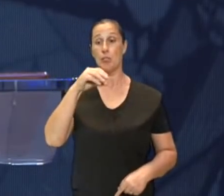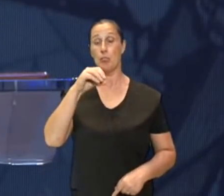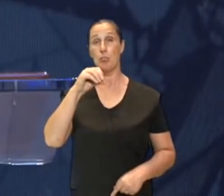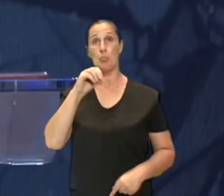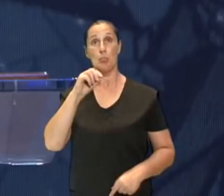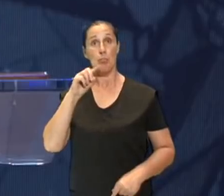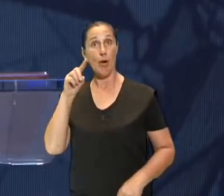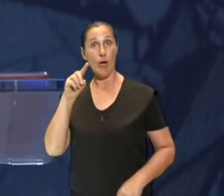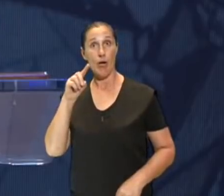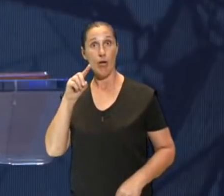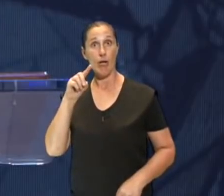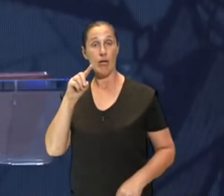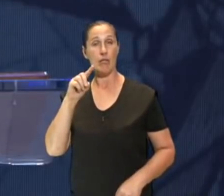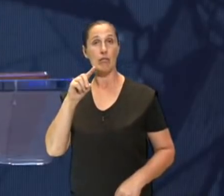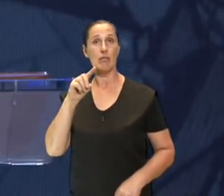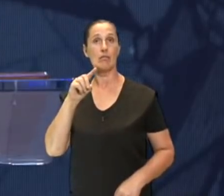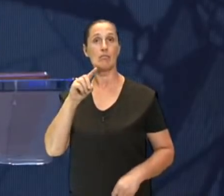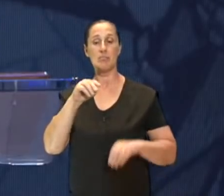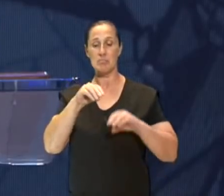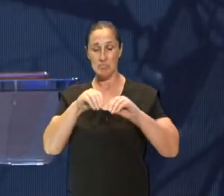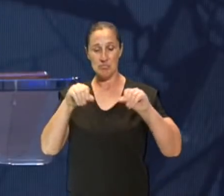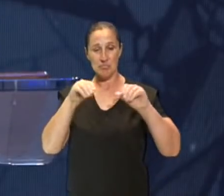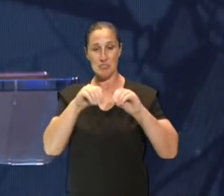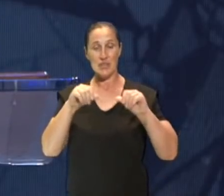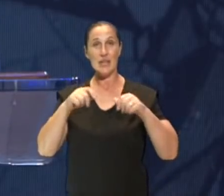E dependemos da graça de Deus.